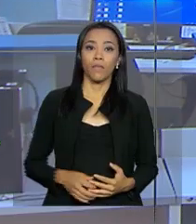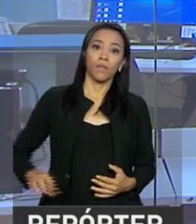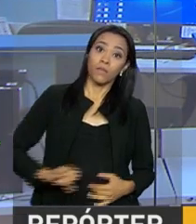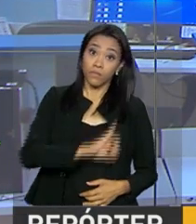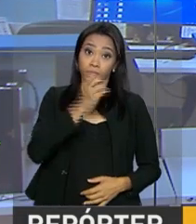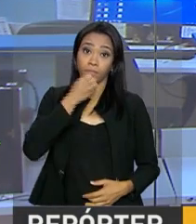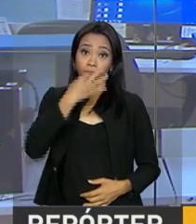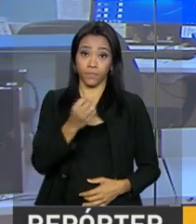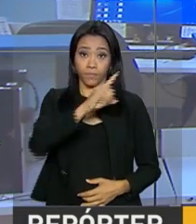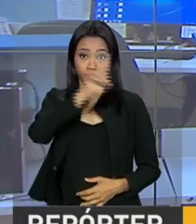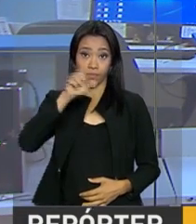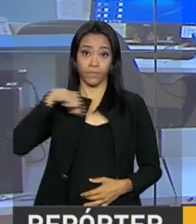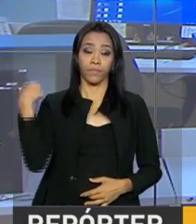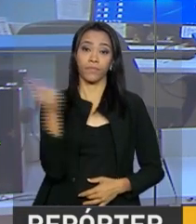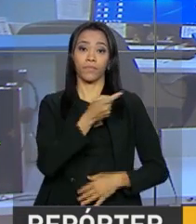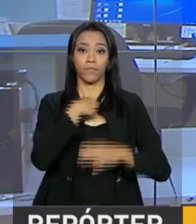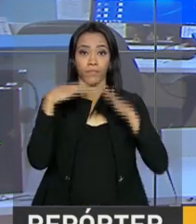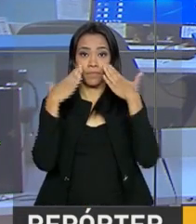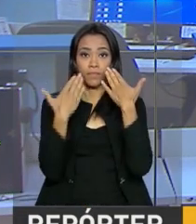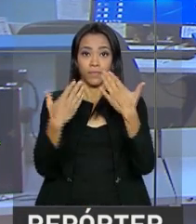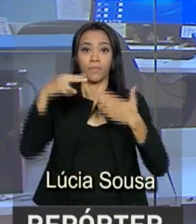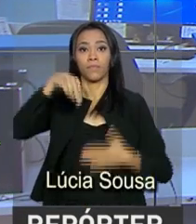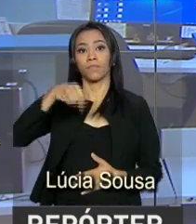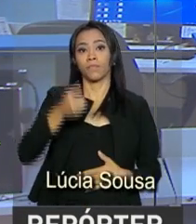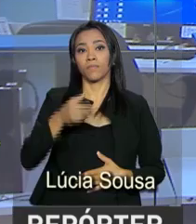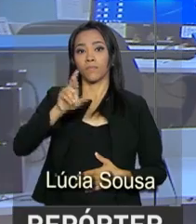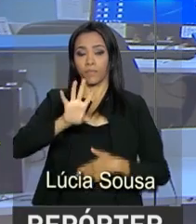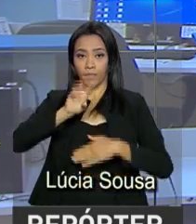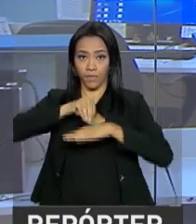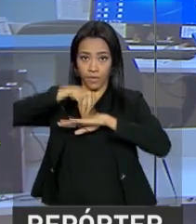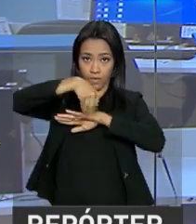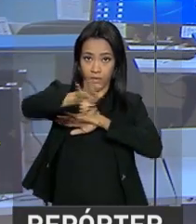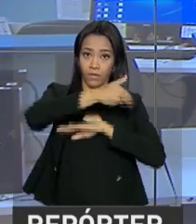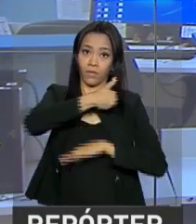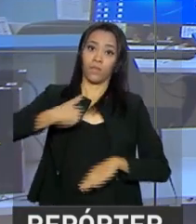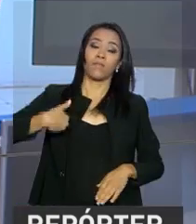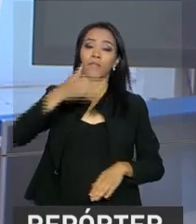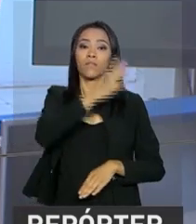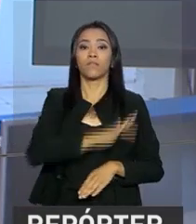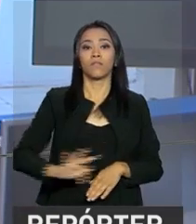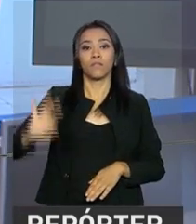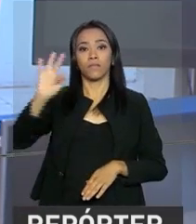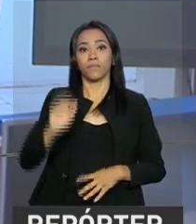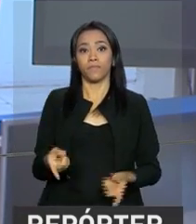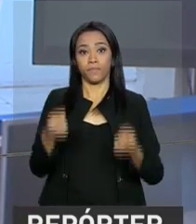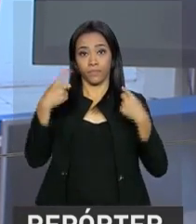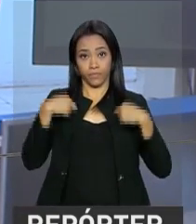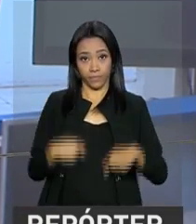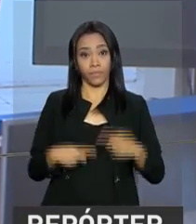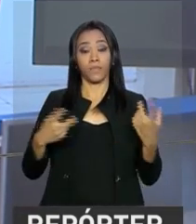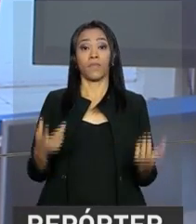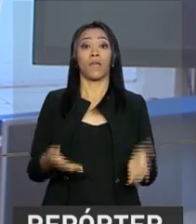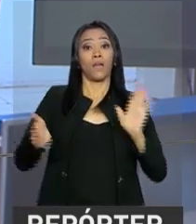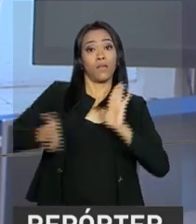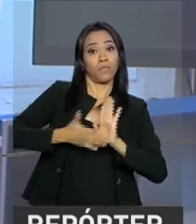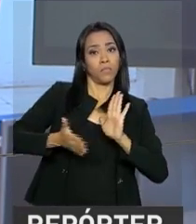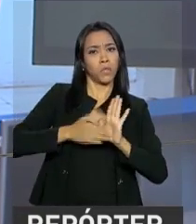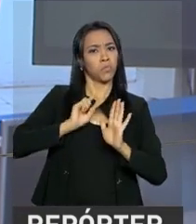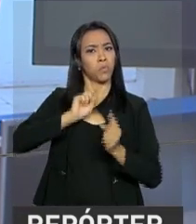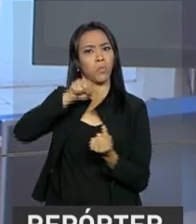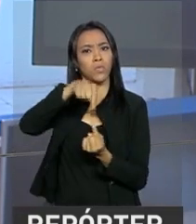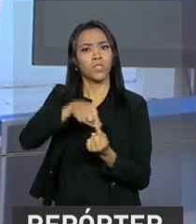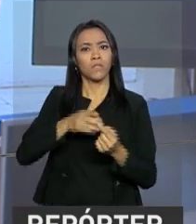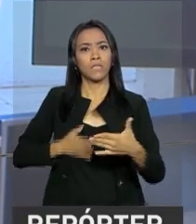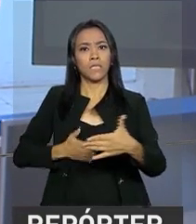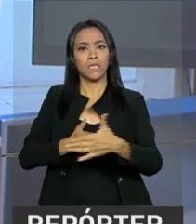Olá bom dia estamos de volta com repórter NBR e as notícias do governo federal a medida que vai limitar os gastos públicos deve